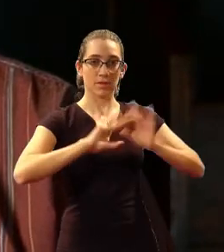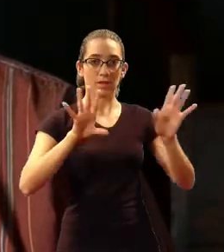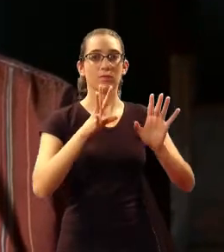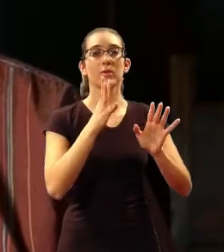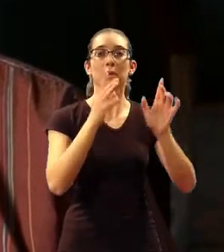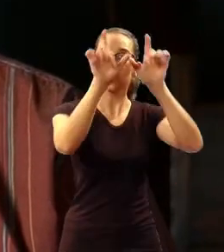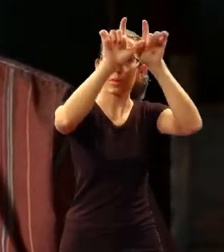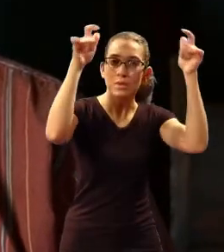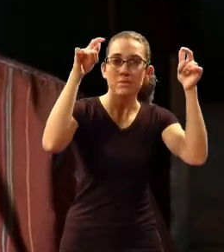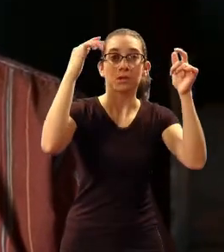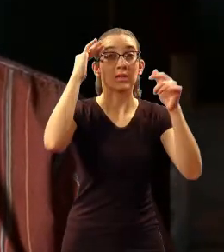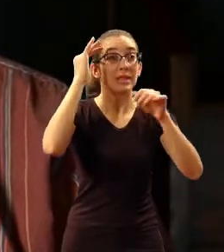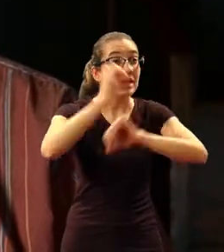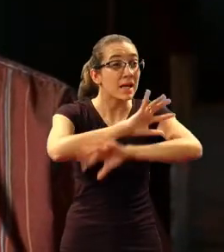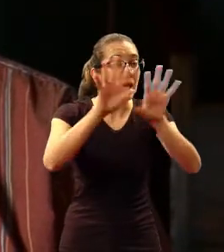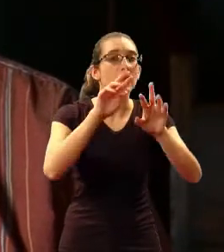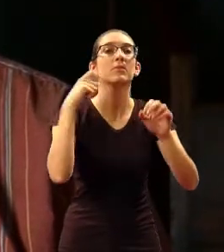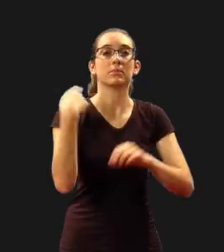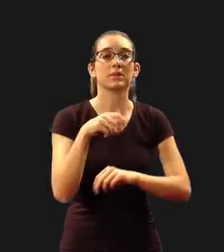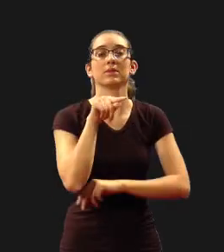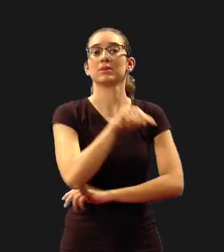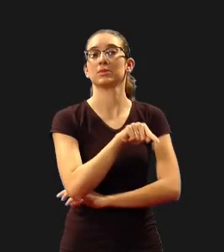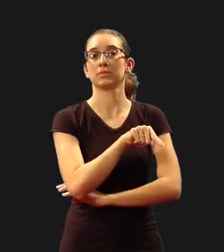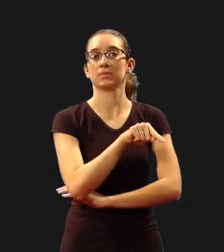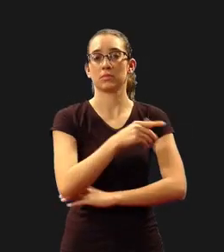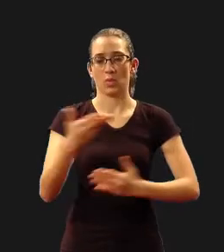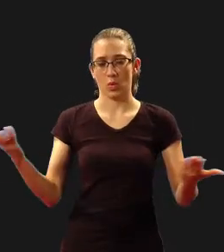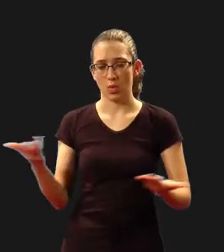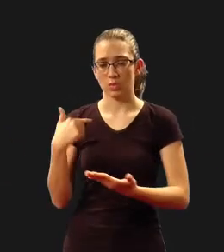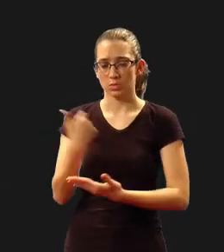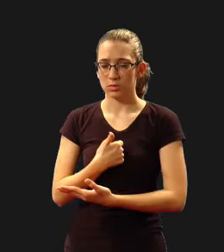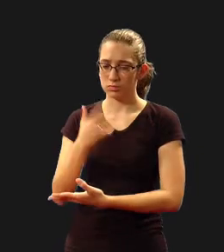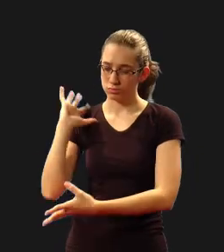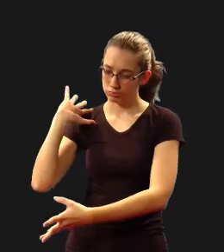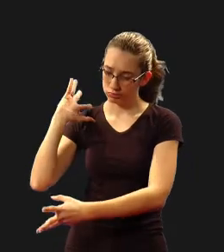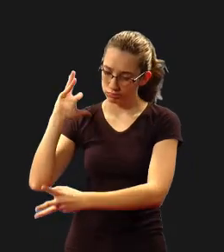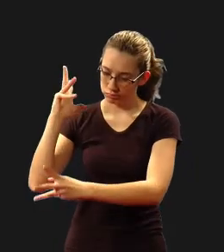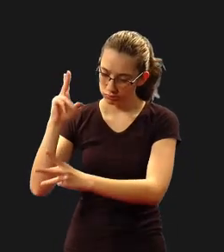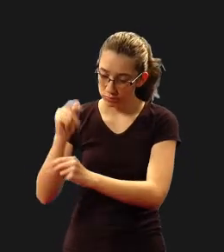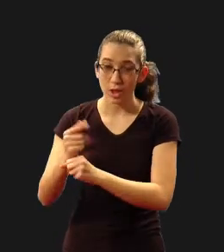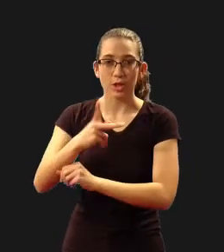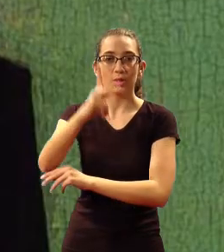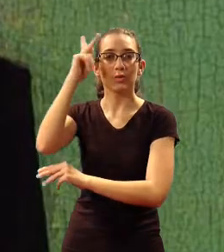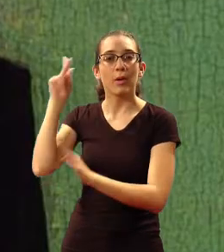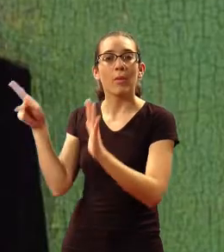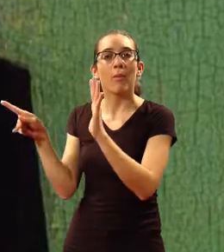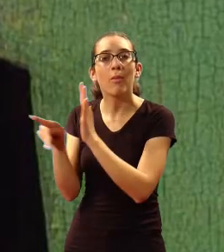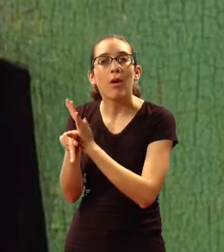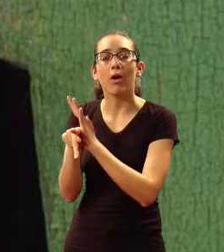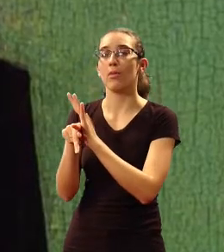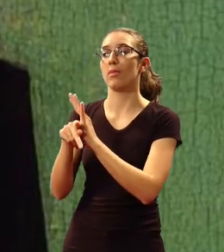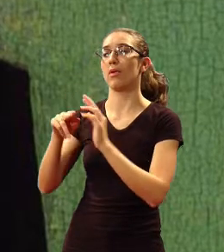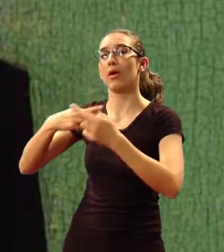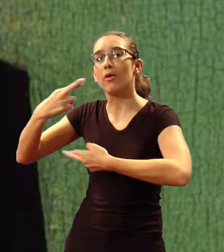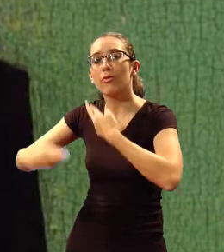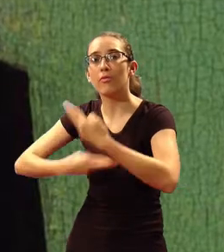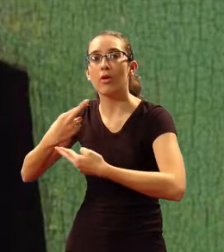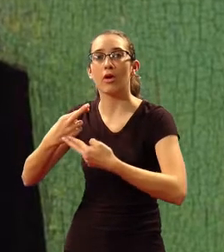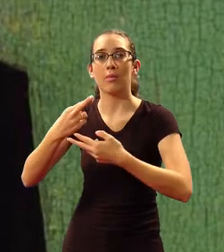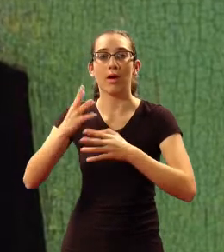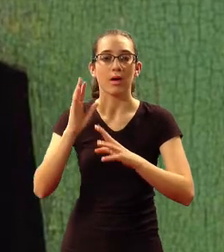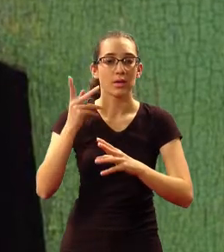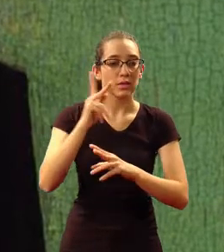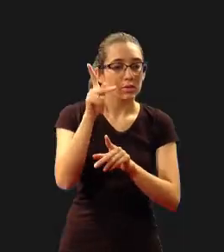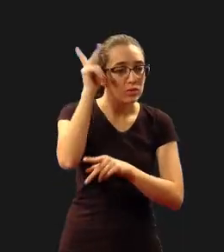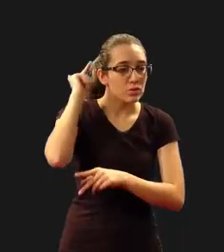e principalmente a compreensão é muito útil. Quando hoje olhamos a história da Reforma e a história da arte, precisamos ver que a arte